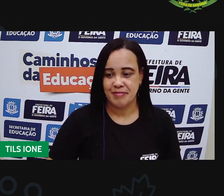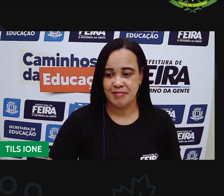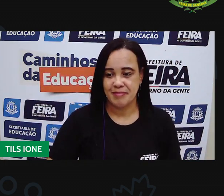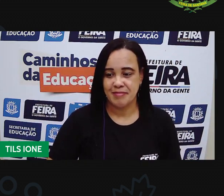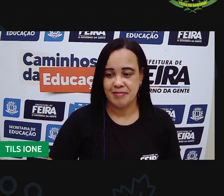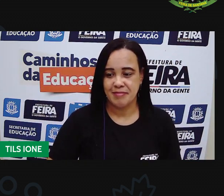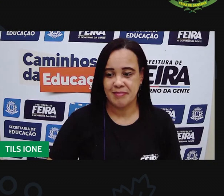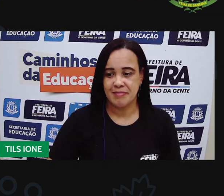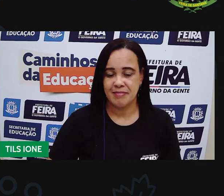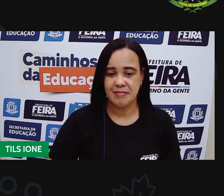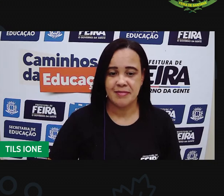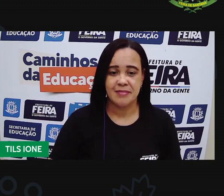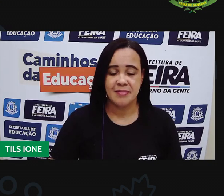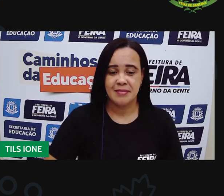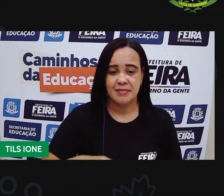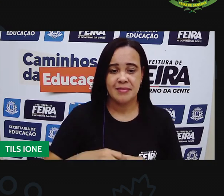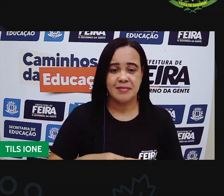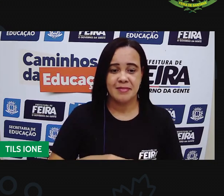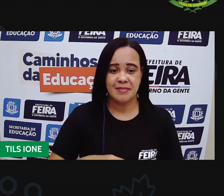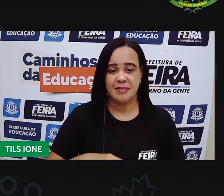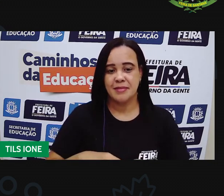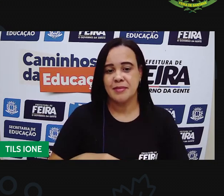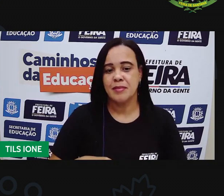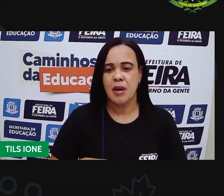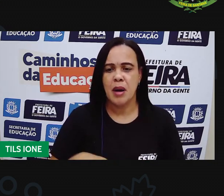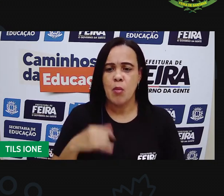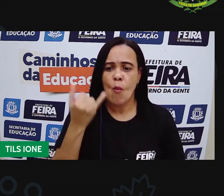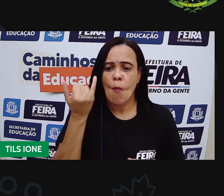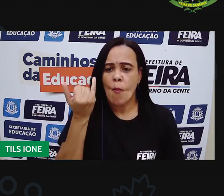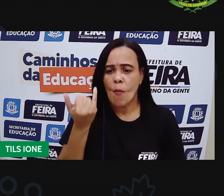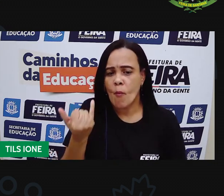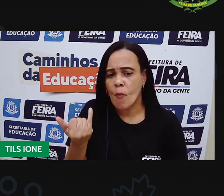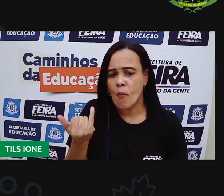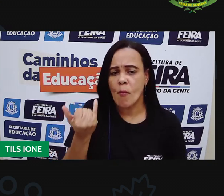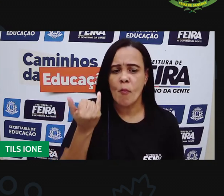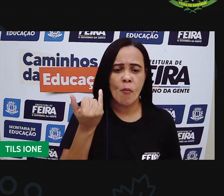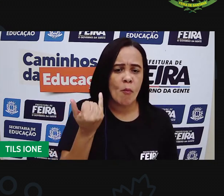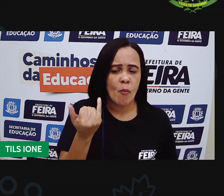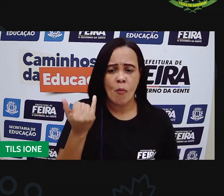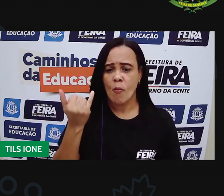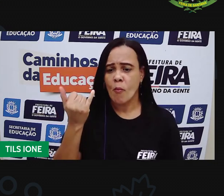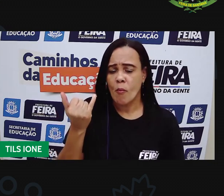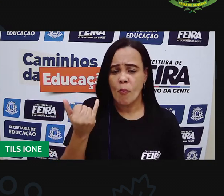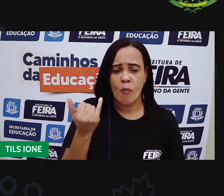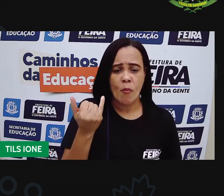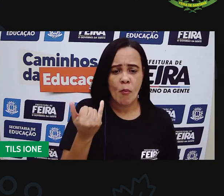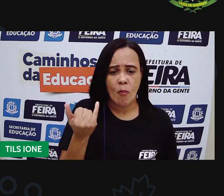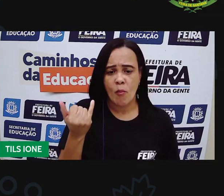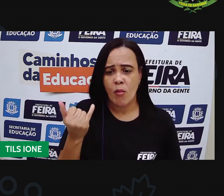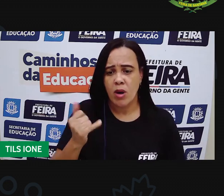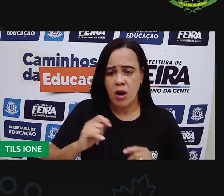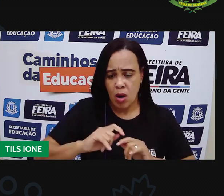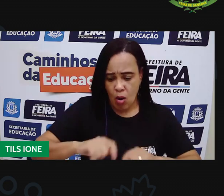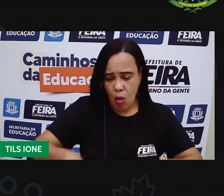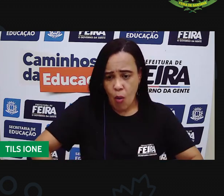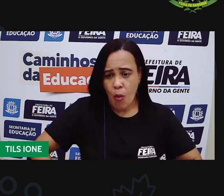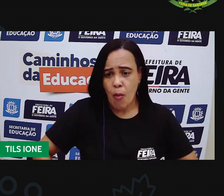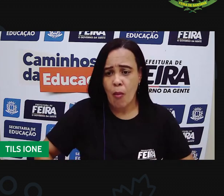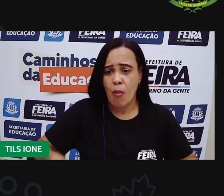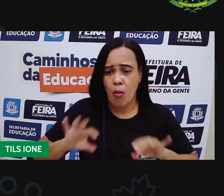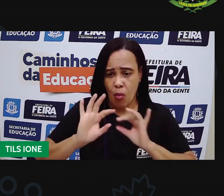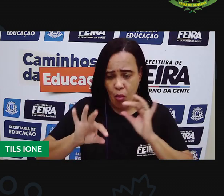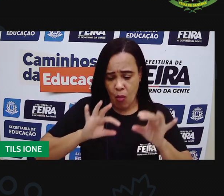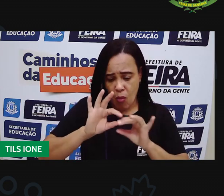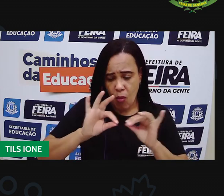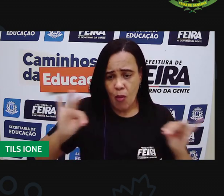Sua canela era magrela e para esconder... cobria com um laço de fita